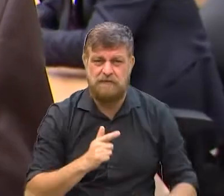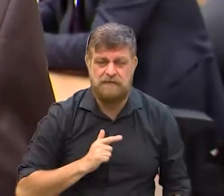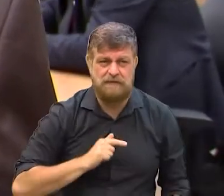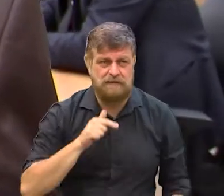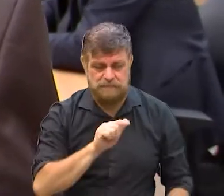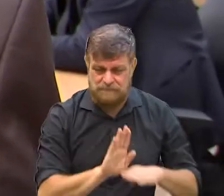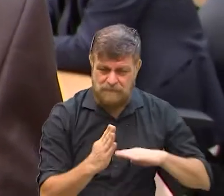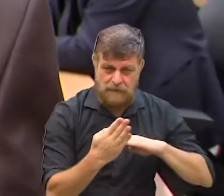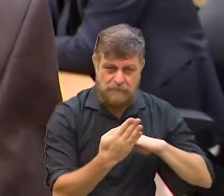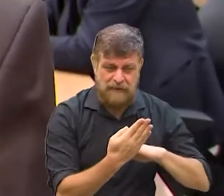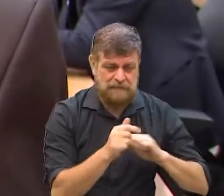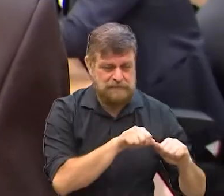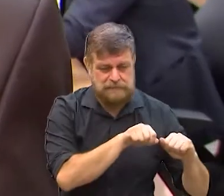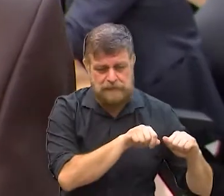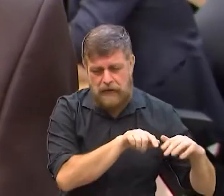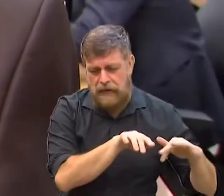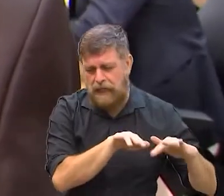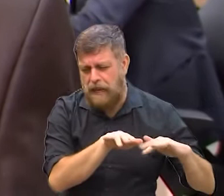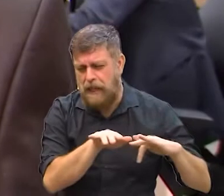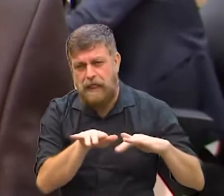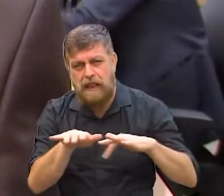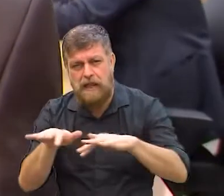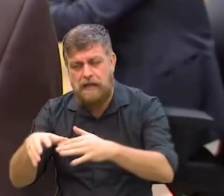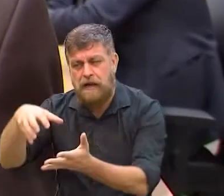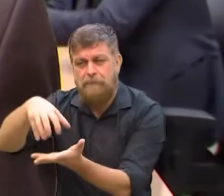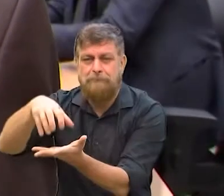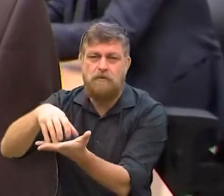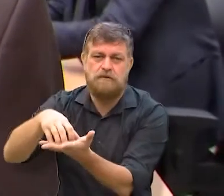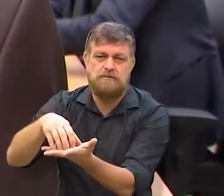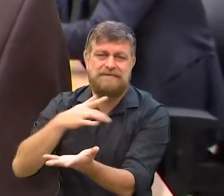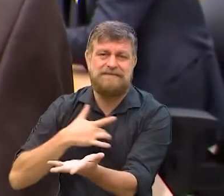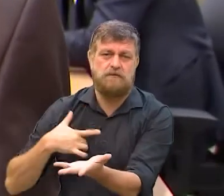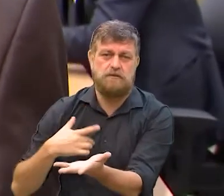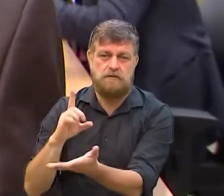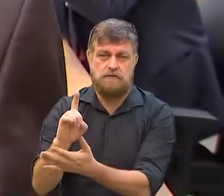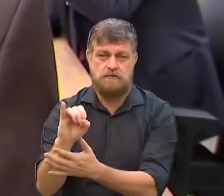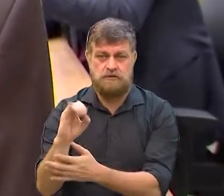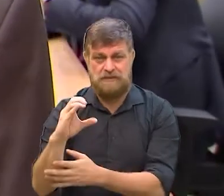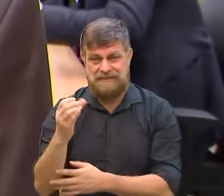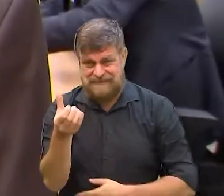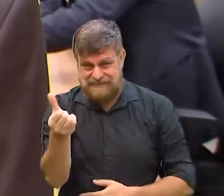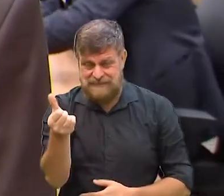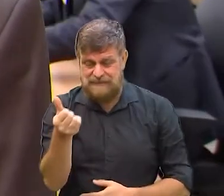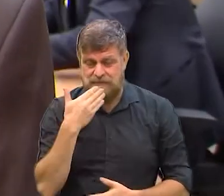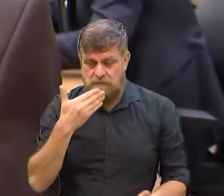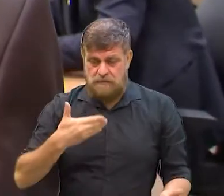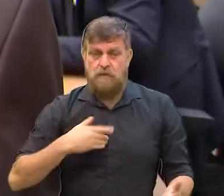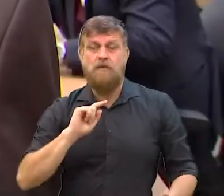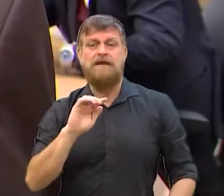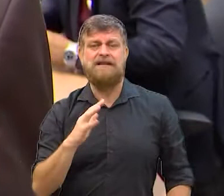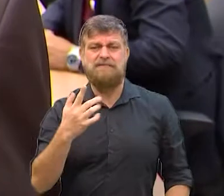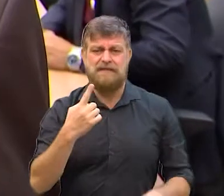O bairro do São Cristóvão ali, que o pessoal está designando o pessoal para outro posto de saúde, que é o do DIC 6. E o pessoal pediu um apoio para saber o que está